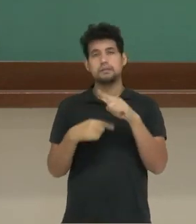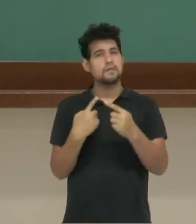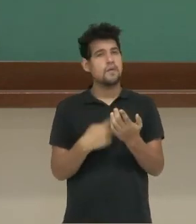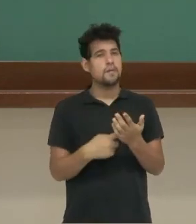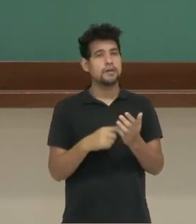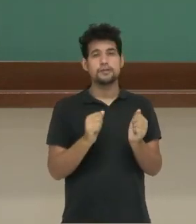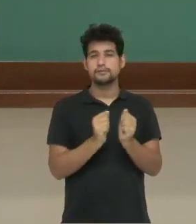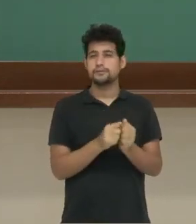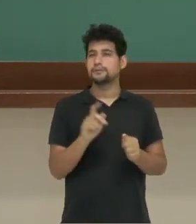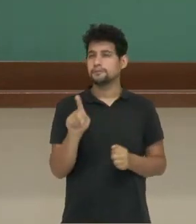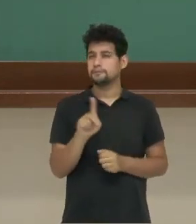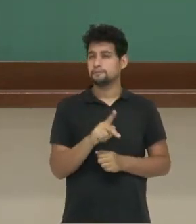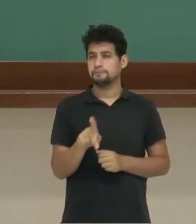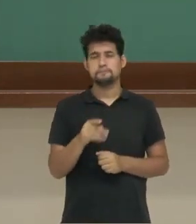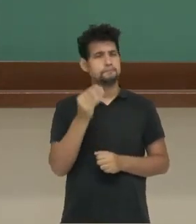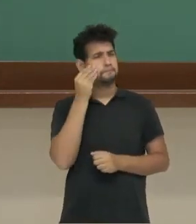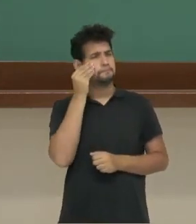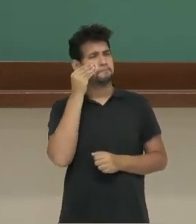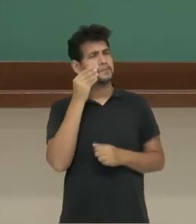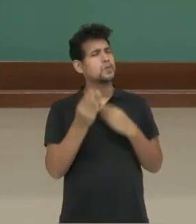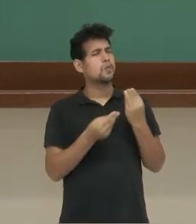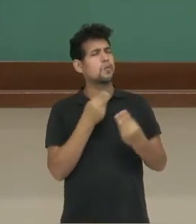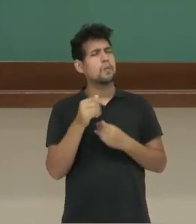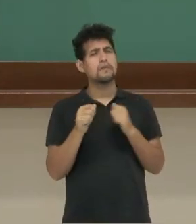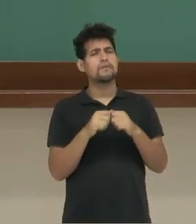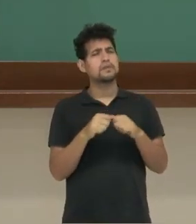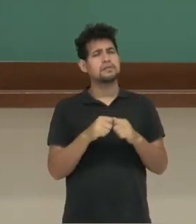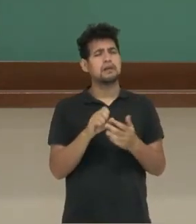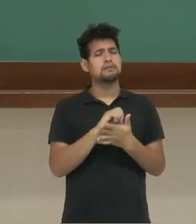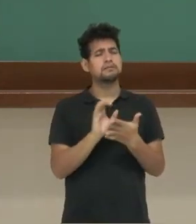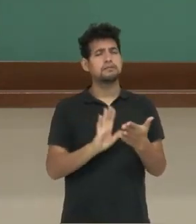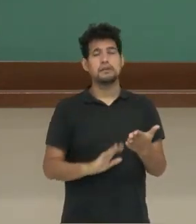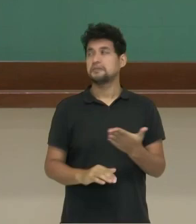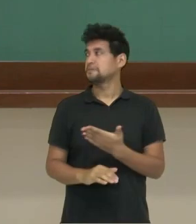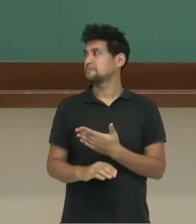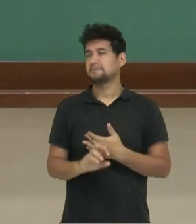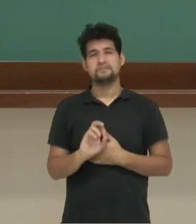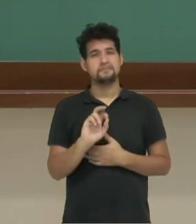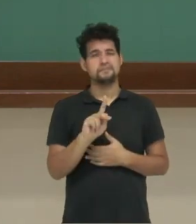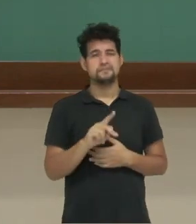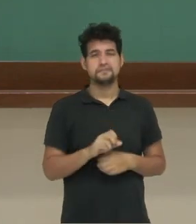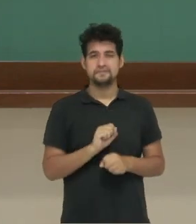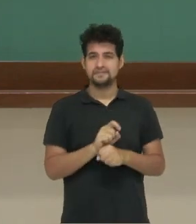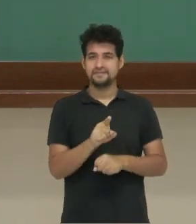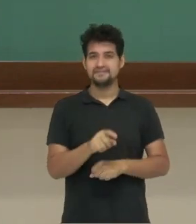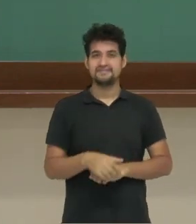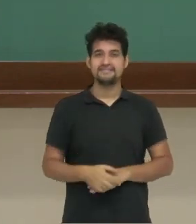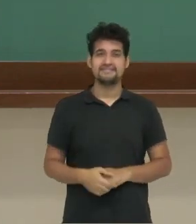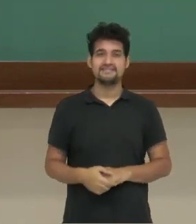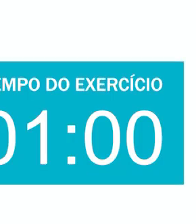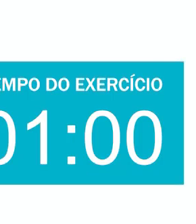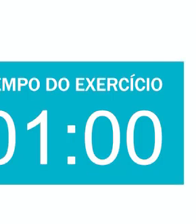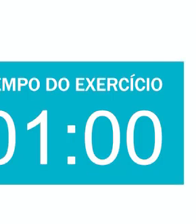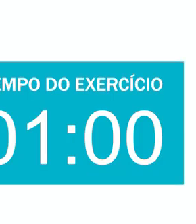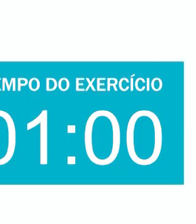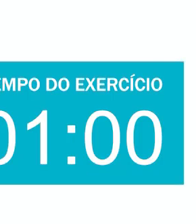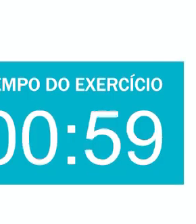seu professor de como executar isso na prática, ok? A gente já volta.